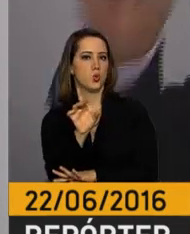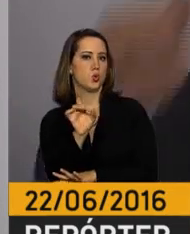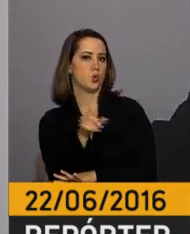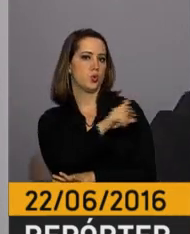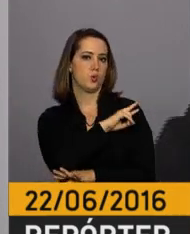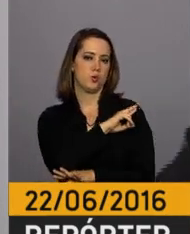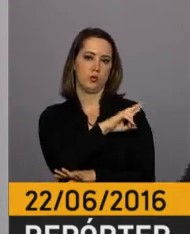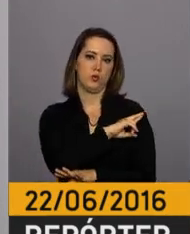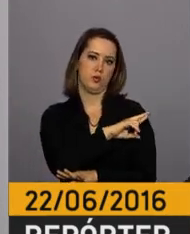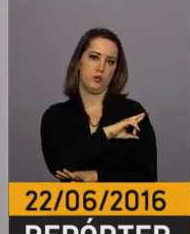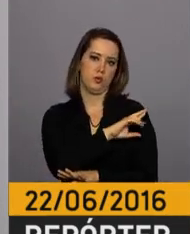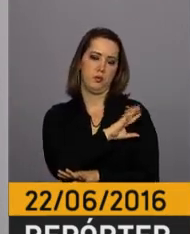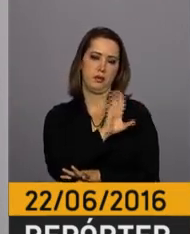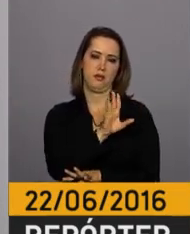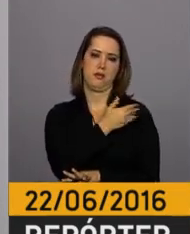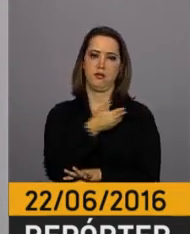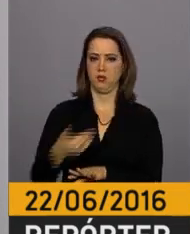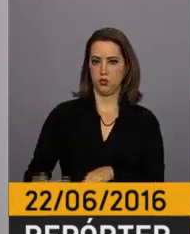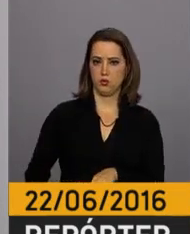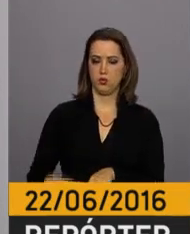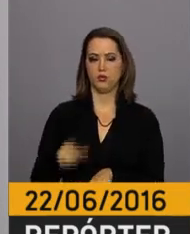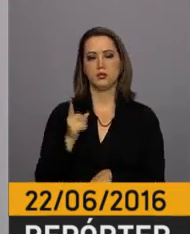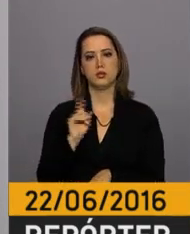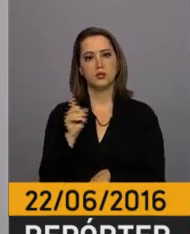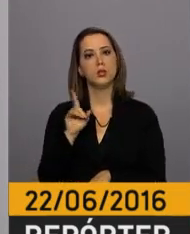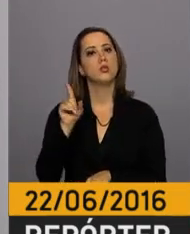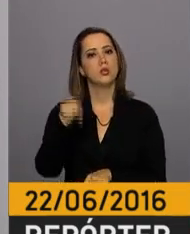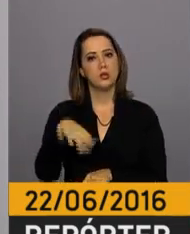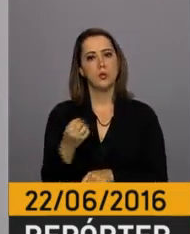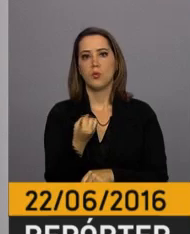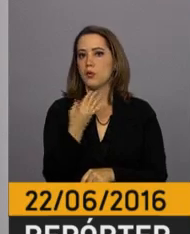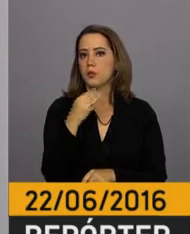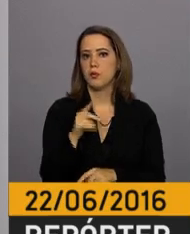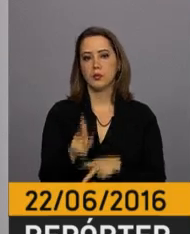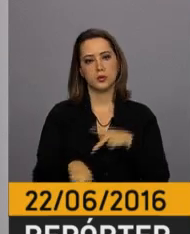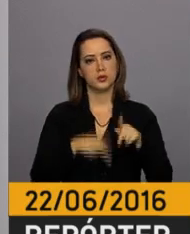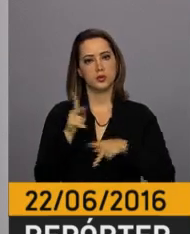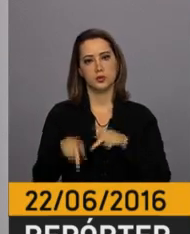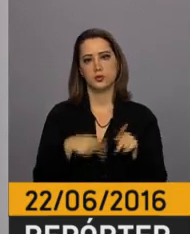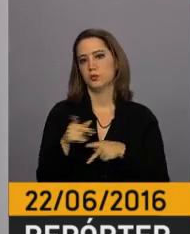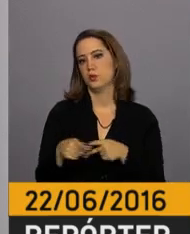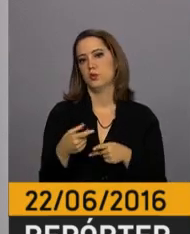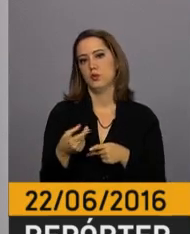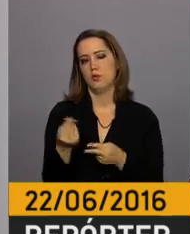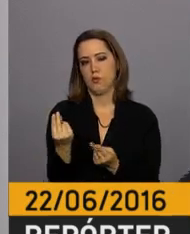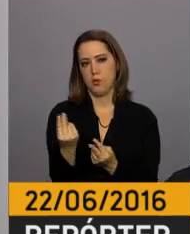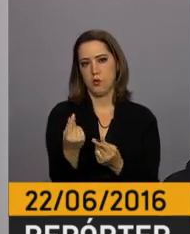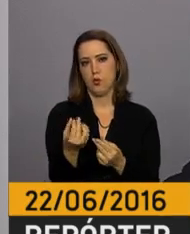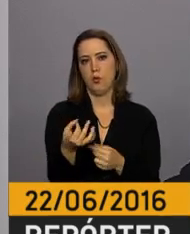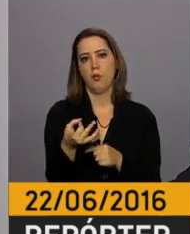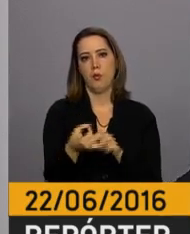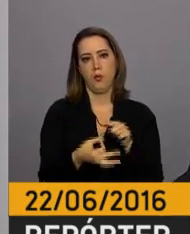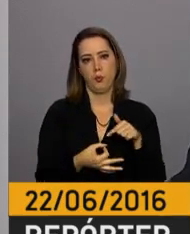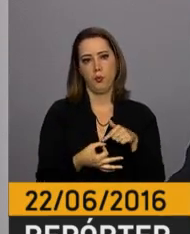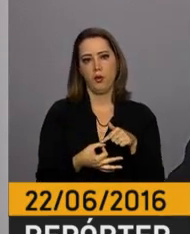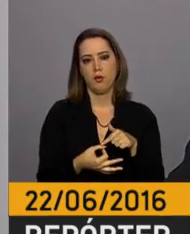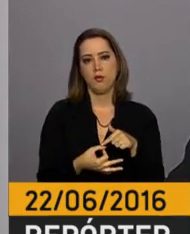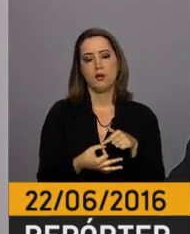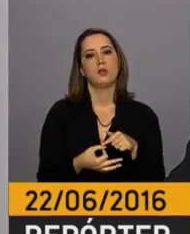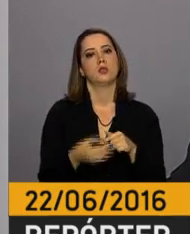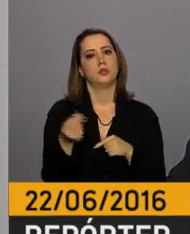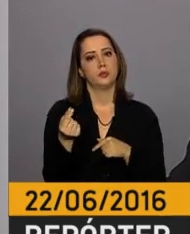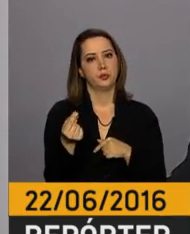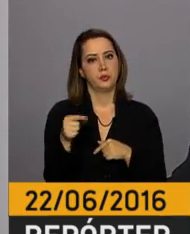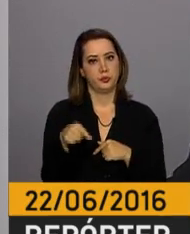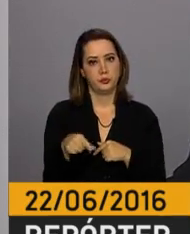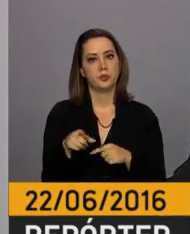protegidos apenas pelo Estado porque são bens essencialmente da sociedade Como a moeda e a outra o outro bem